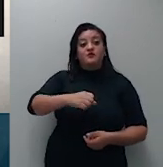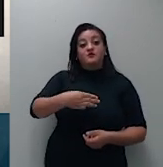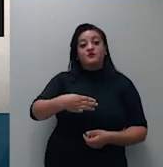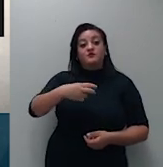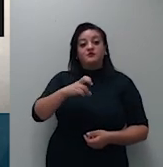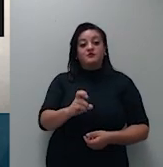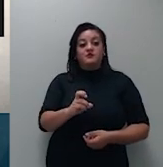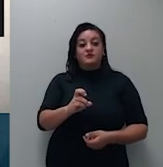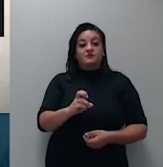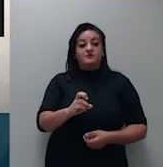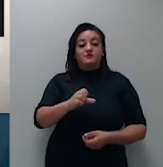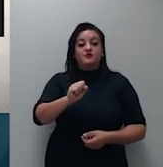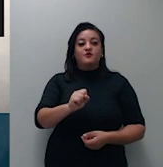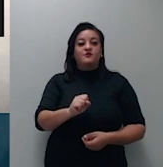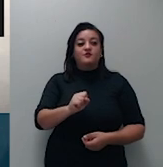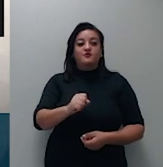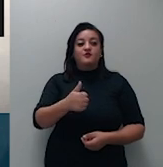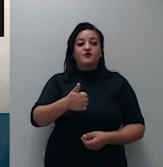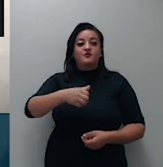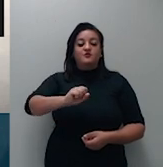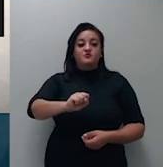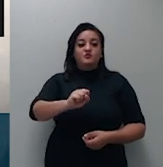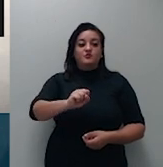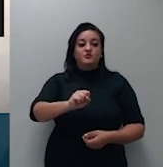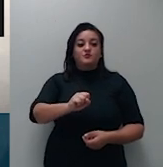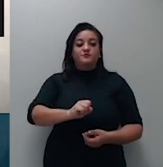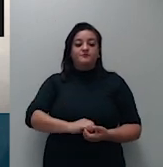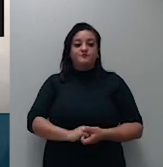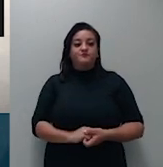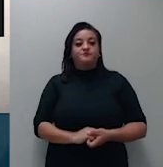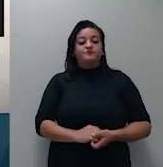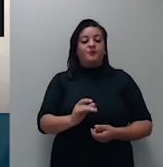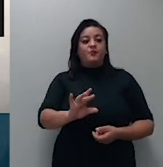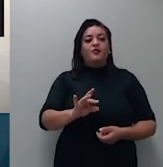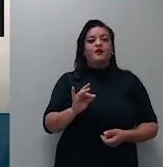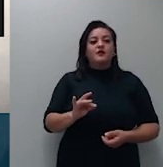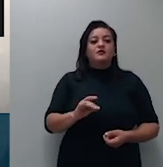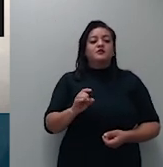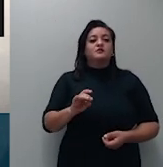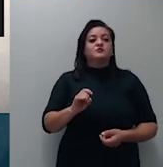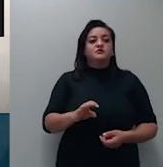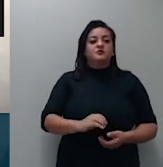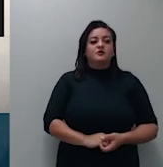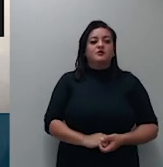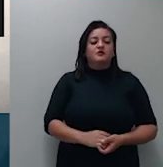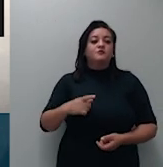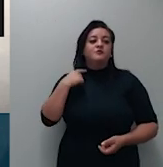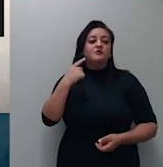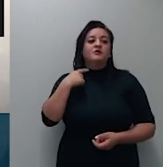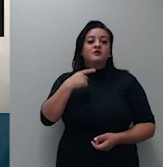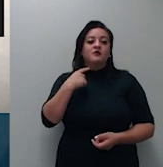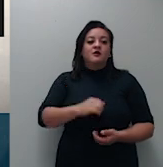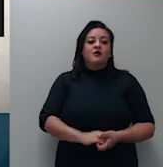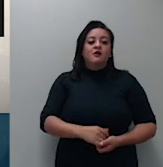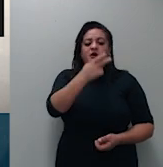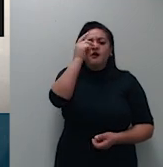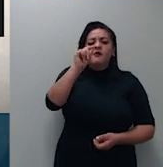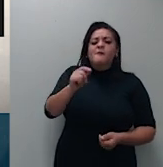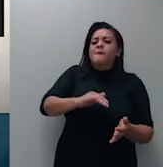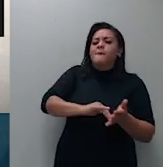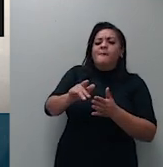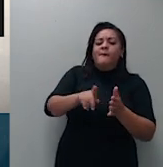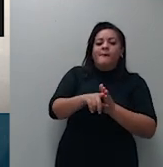um 835 818 preferência apenas de advogado